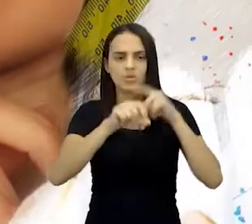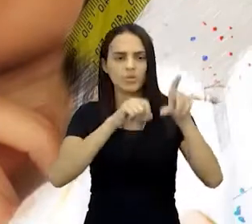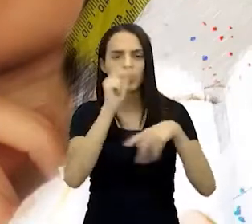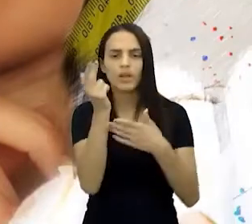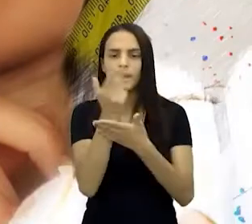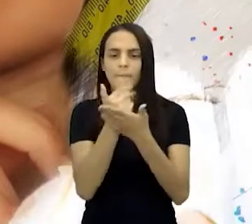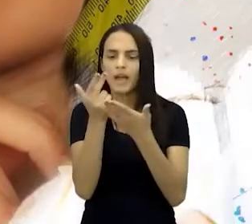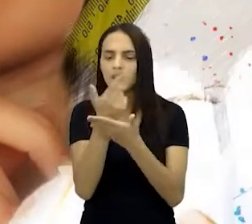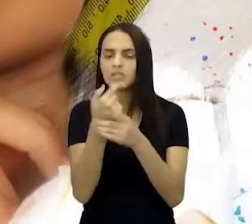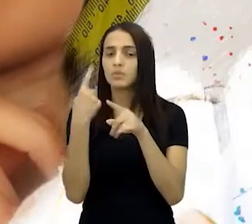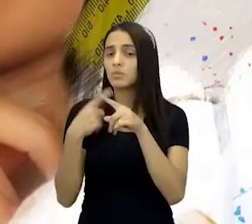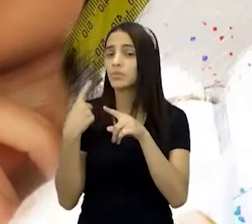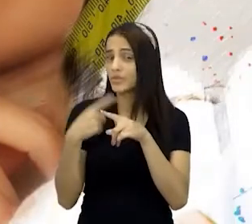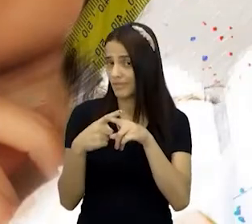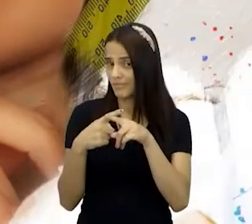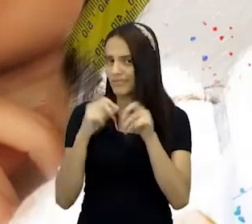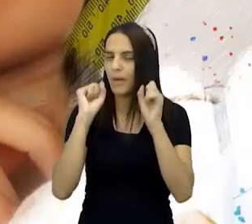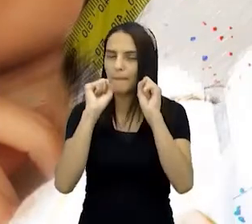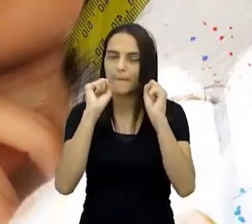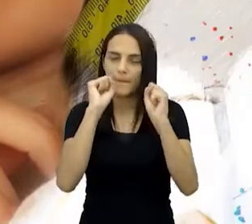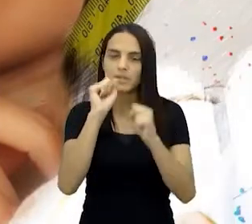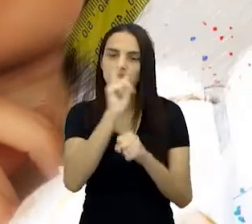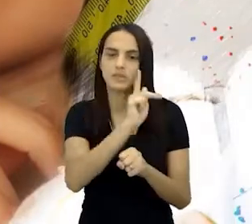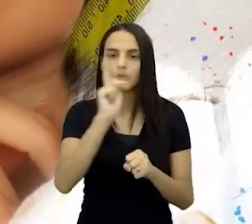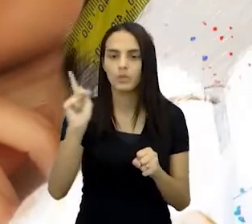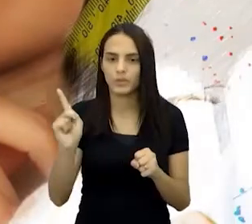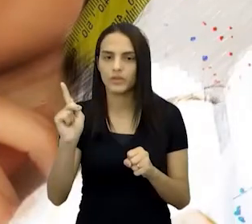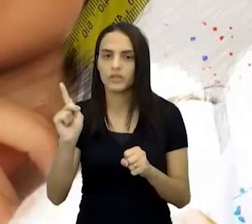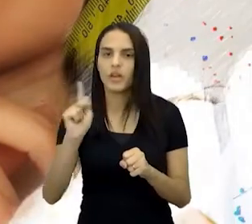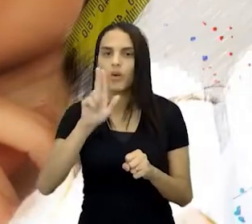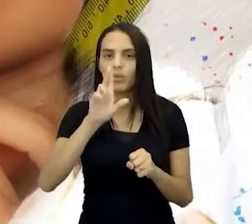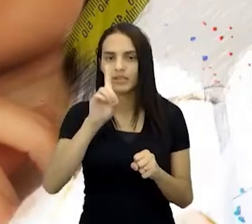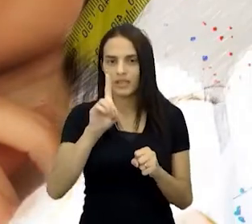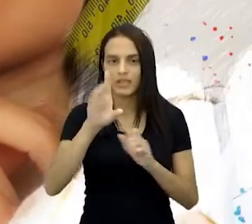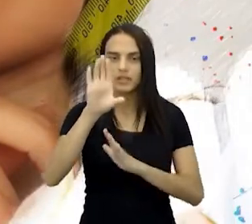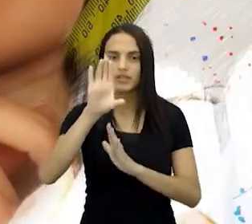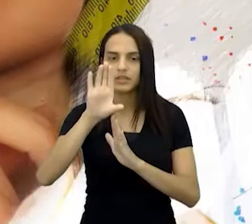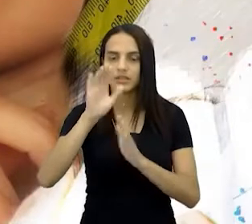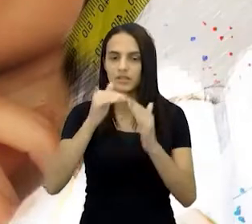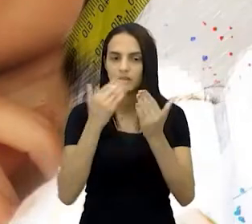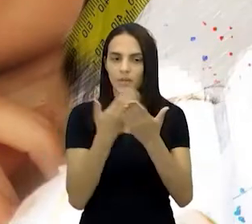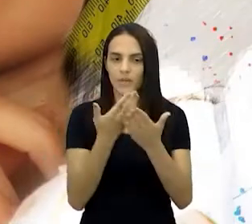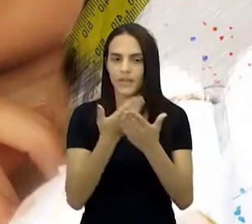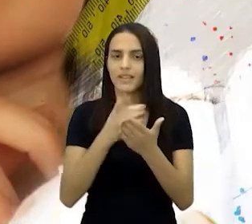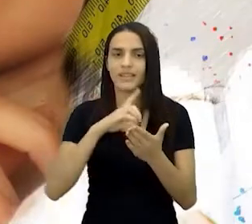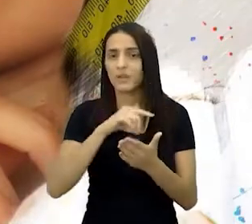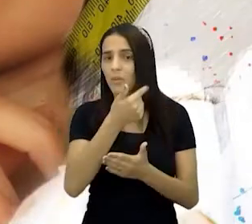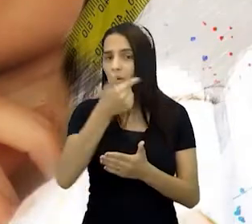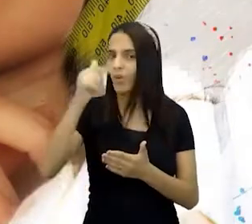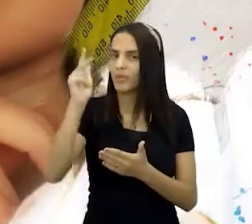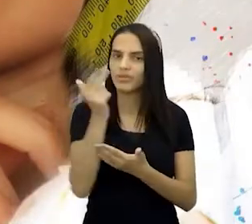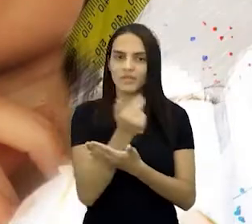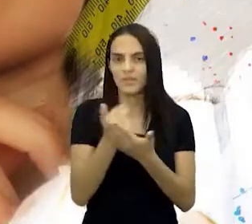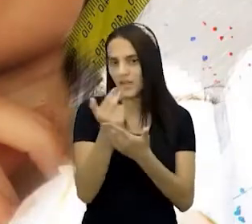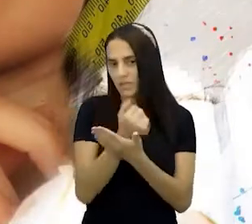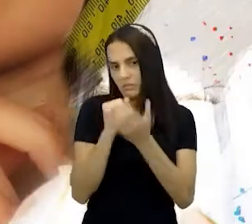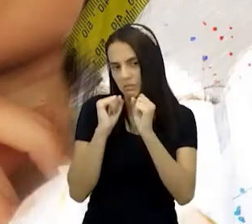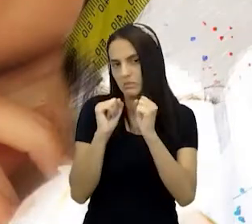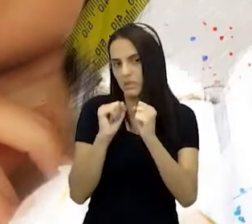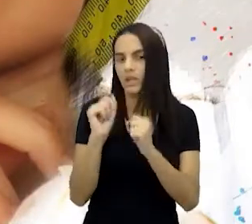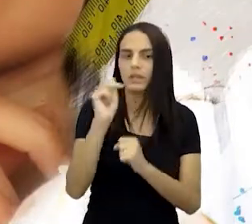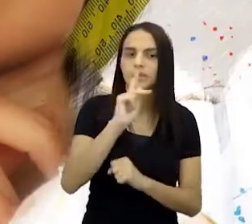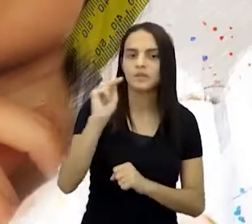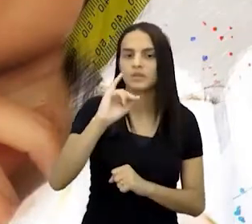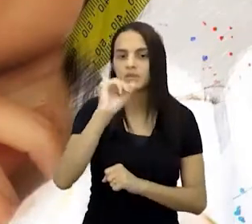escolhi essa imagem? Pode ser que o professor, aí na sua unidade escolar, tenha trazido uma outra imagem. Ele fala até assim, nossa, o professor Jocélio